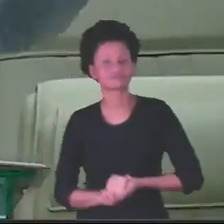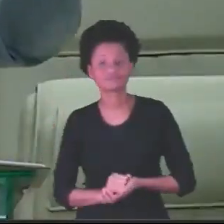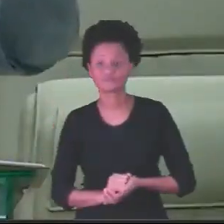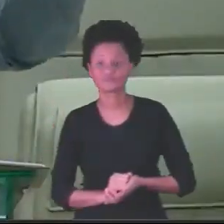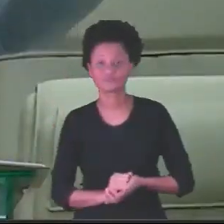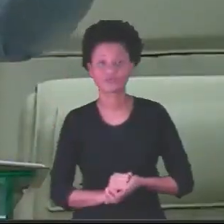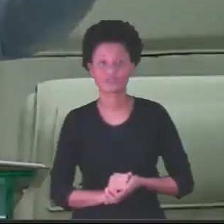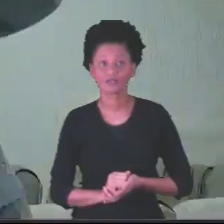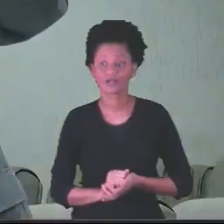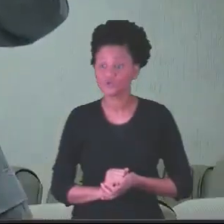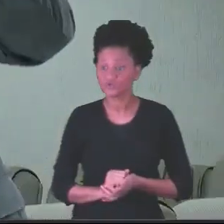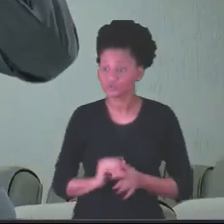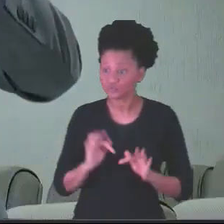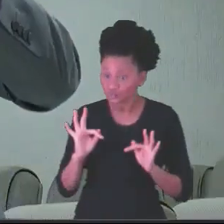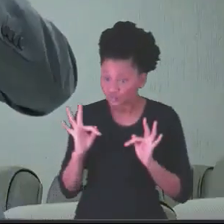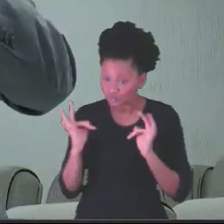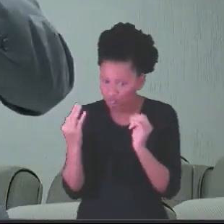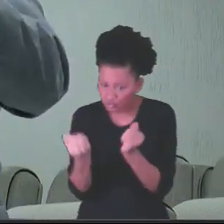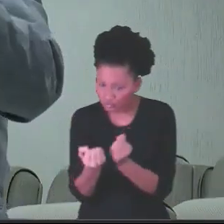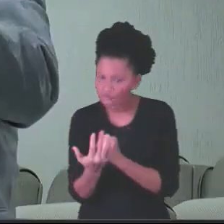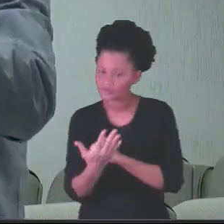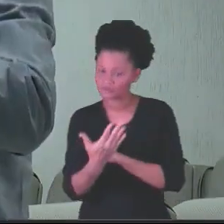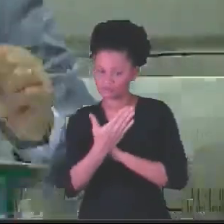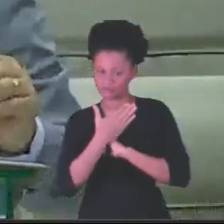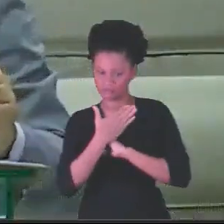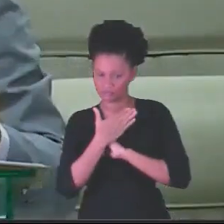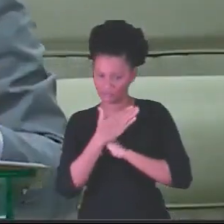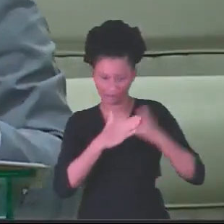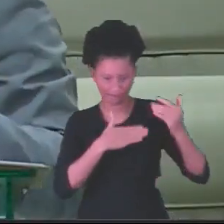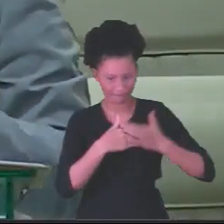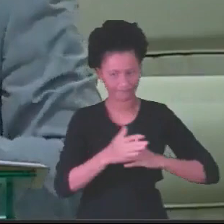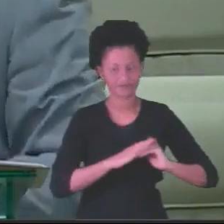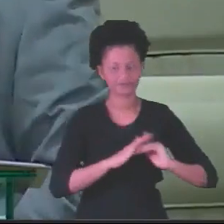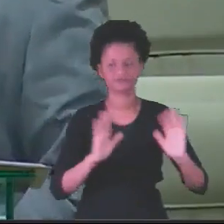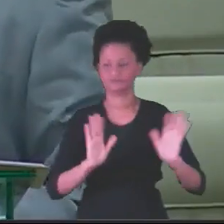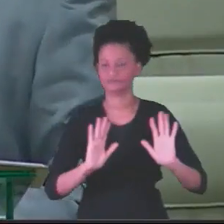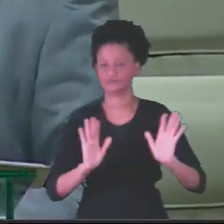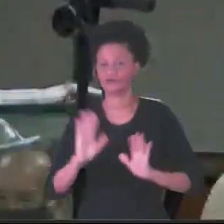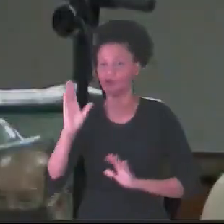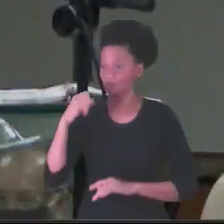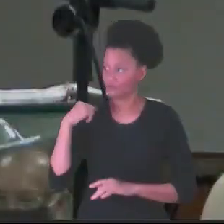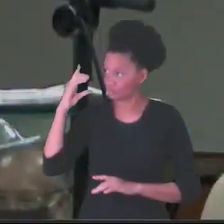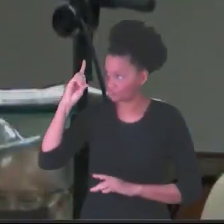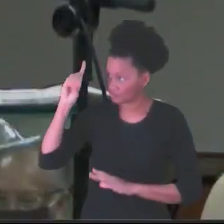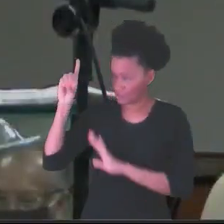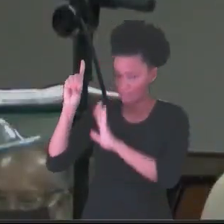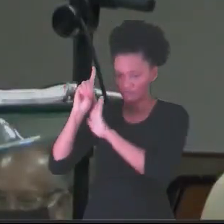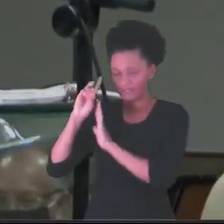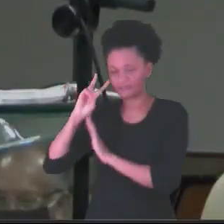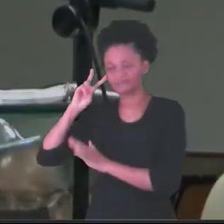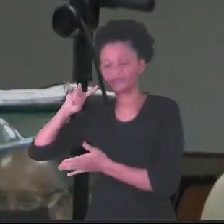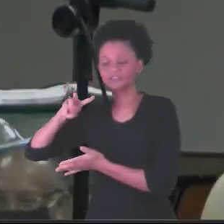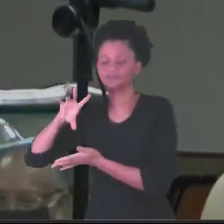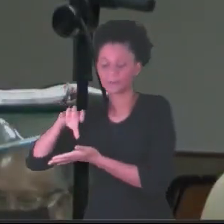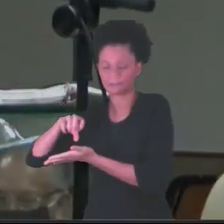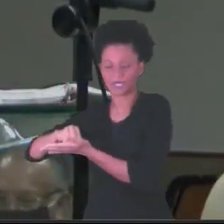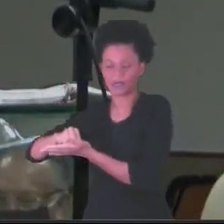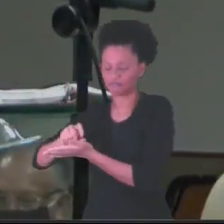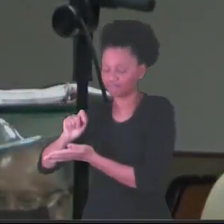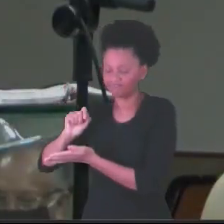nada do que vocês fizeram por mim está em vão o nosso deus tem registrado tudo